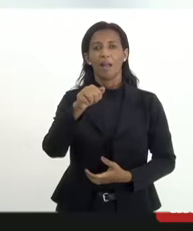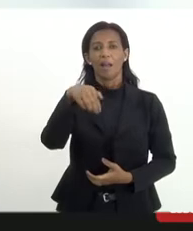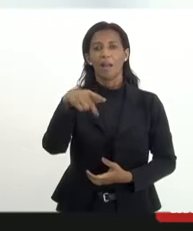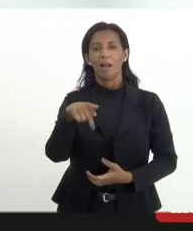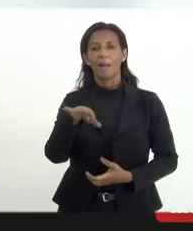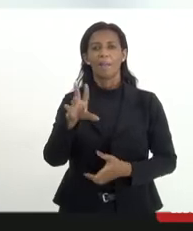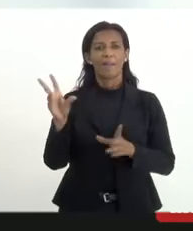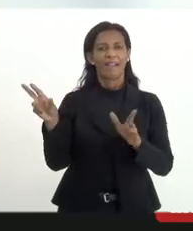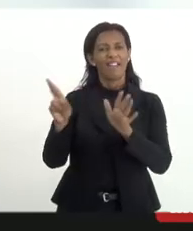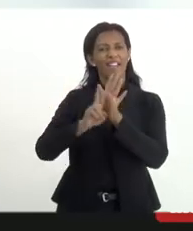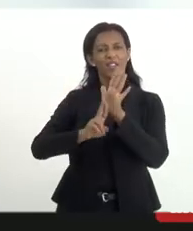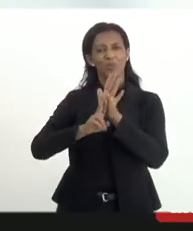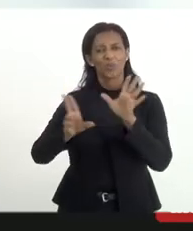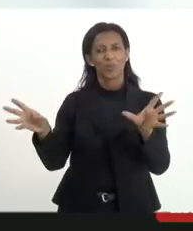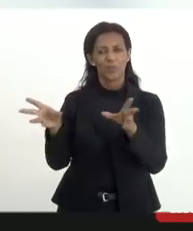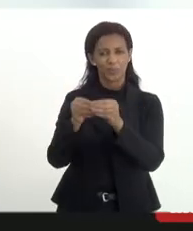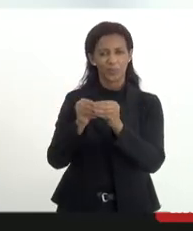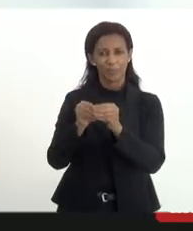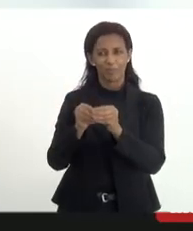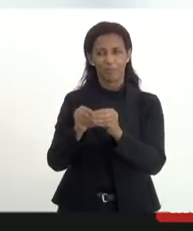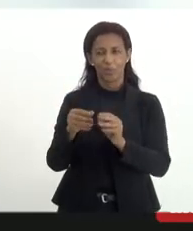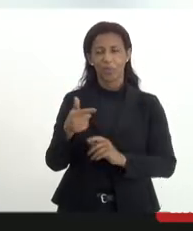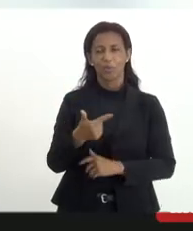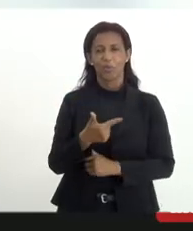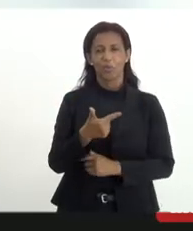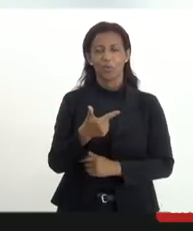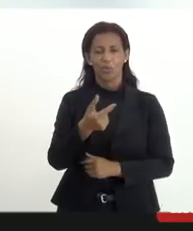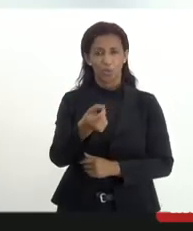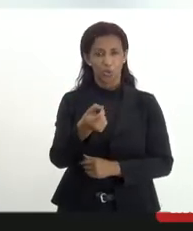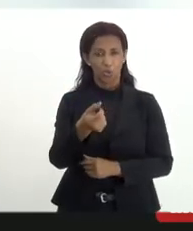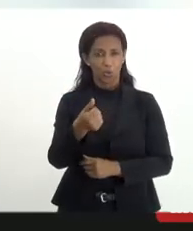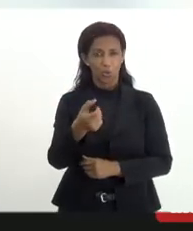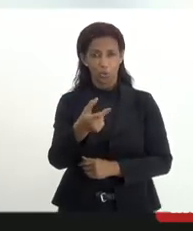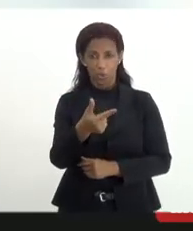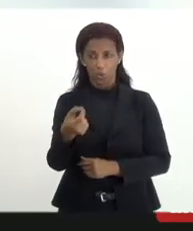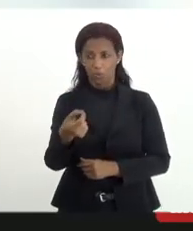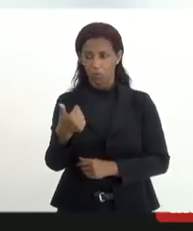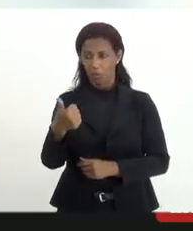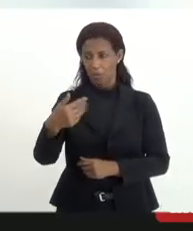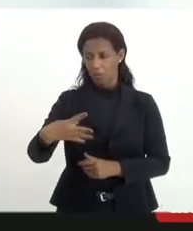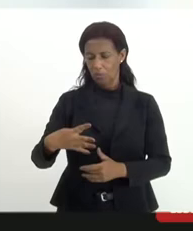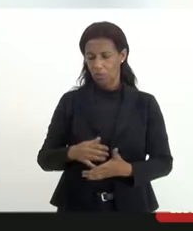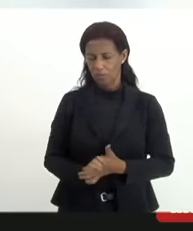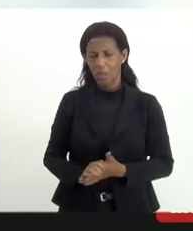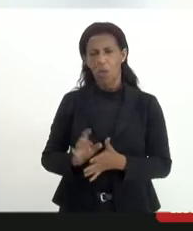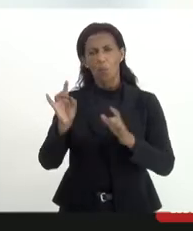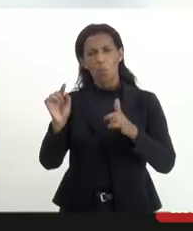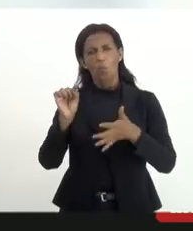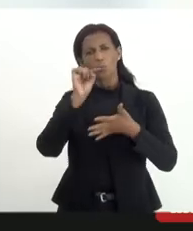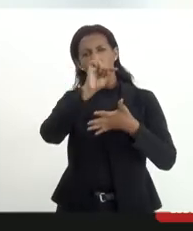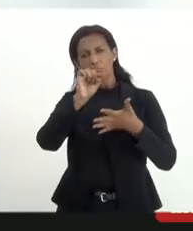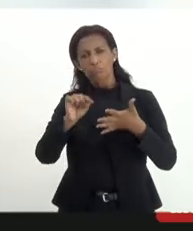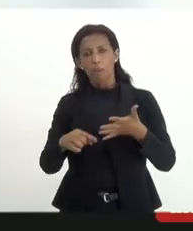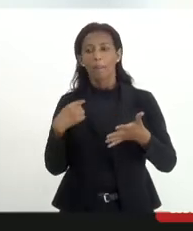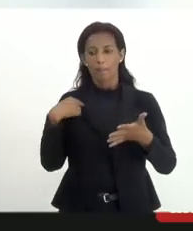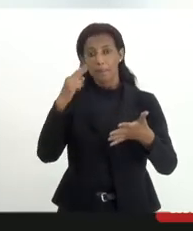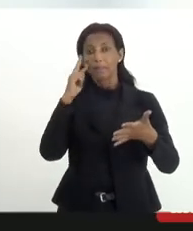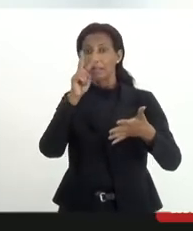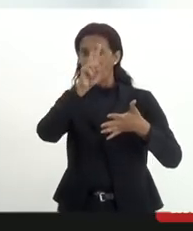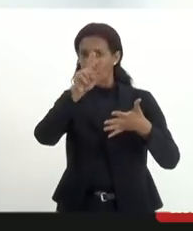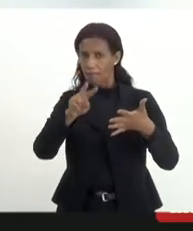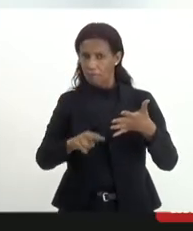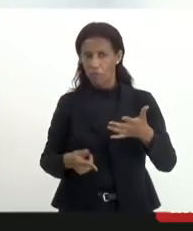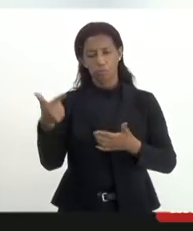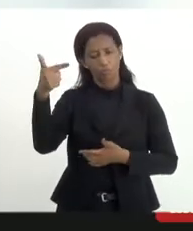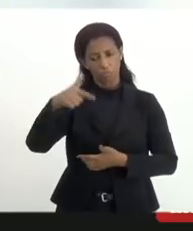resolução da ANP número 12 de 2014. Muitos tópicos precisam ser revistos. Nós